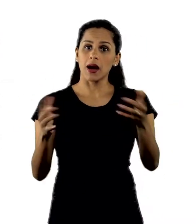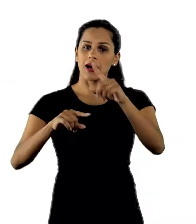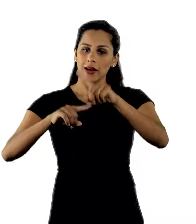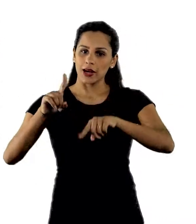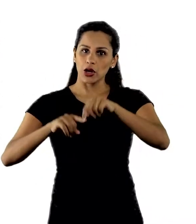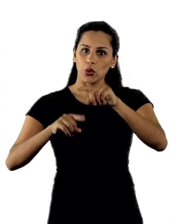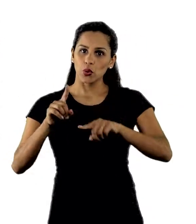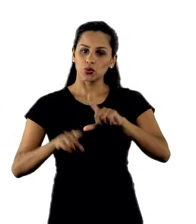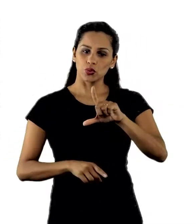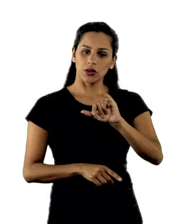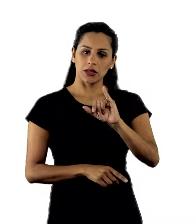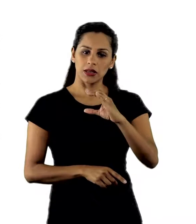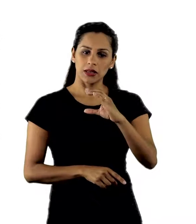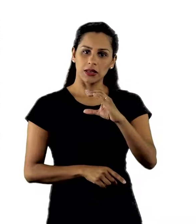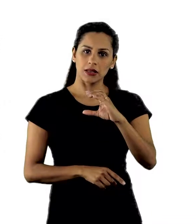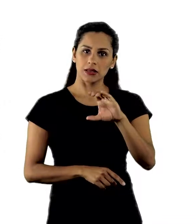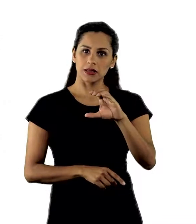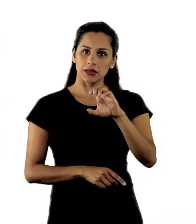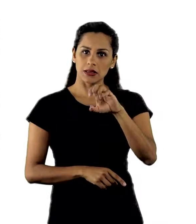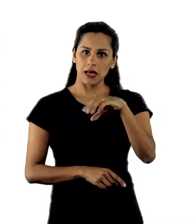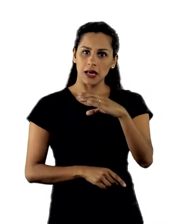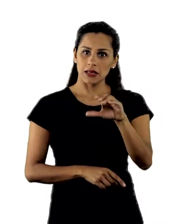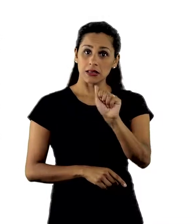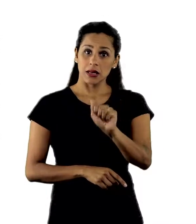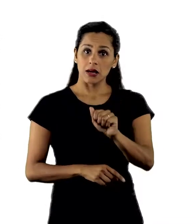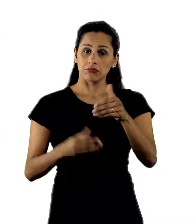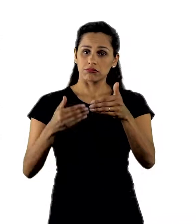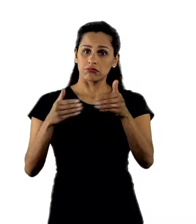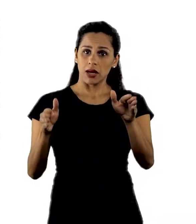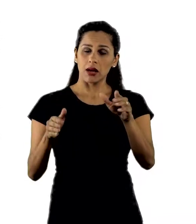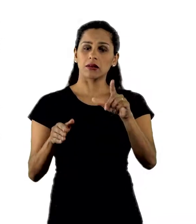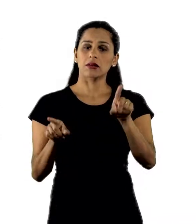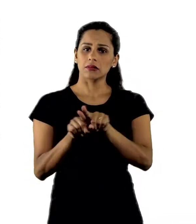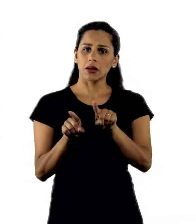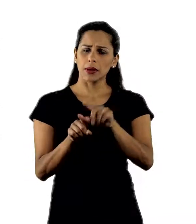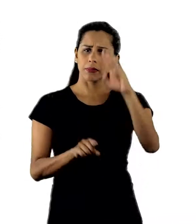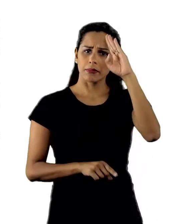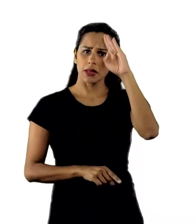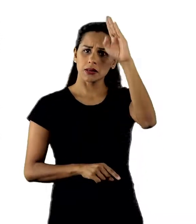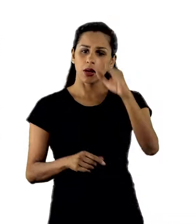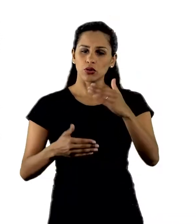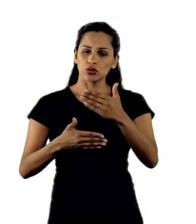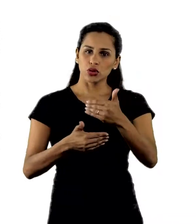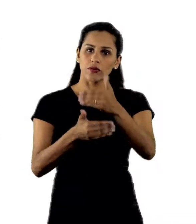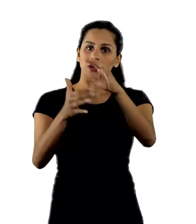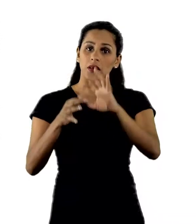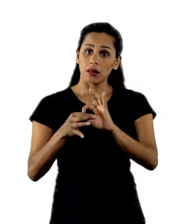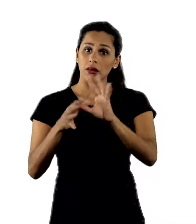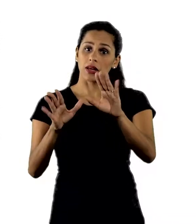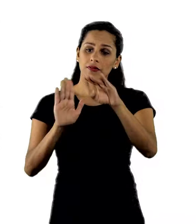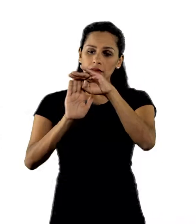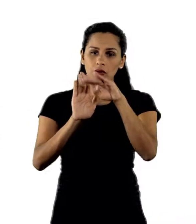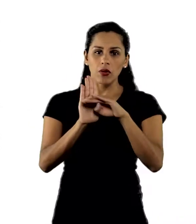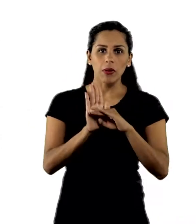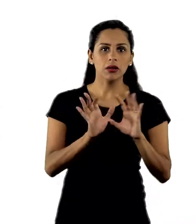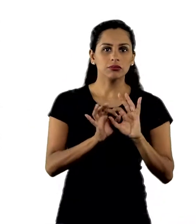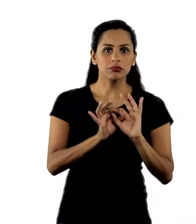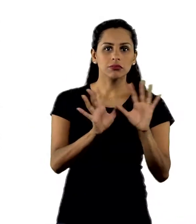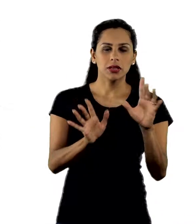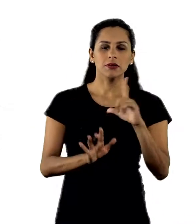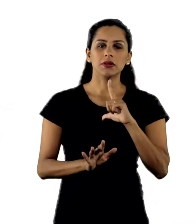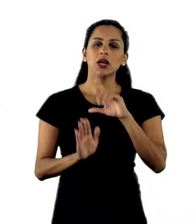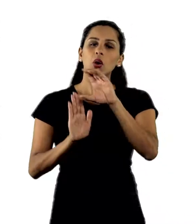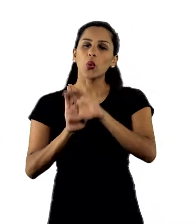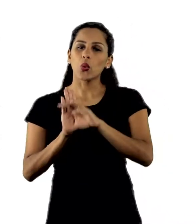com licenças abertas prioriza o uso de software livre e formatos abertos o conceito envolve também princípios